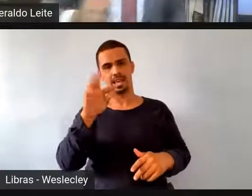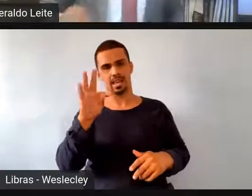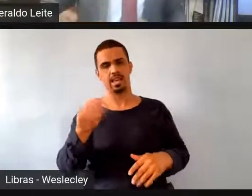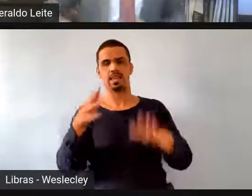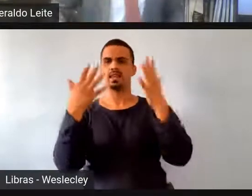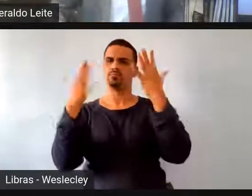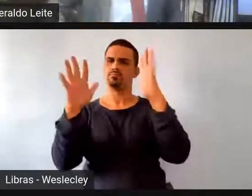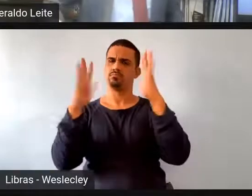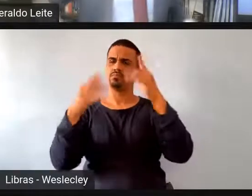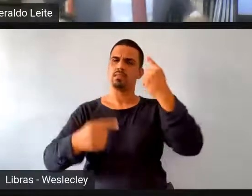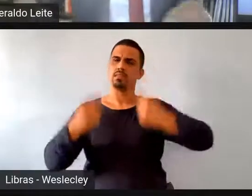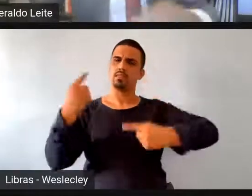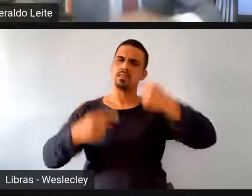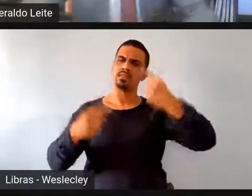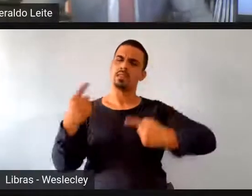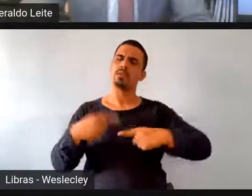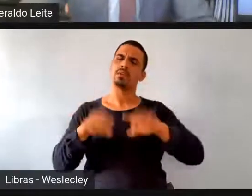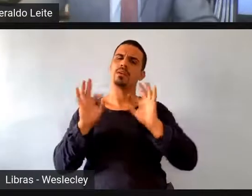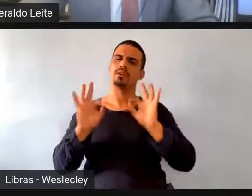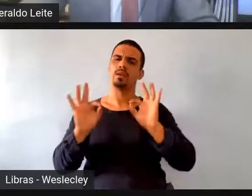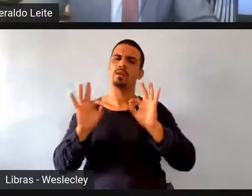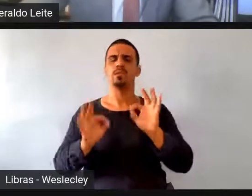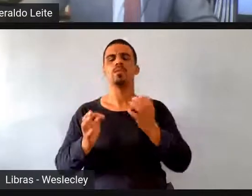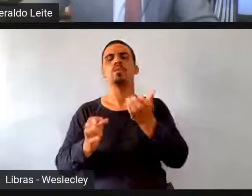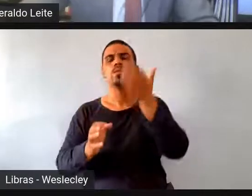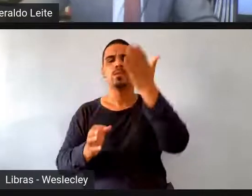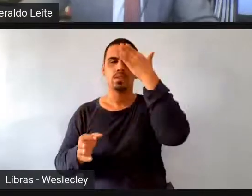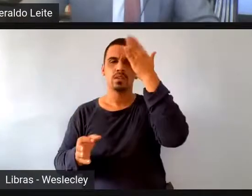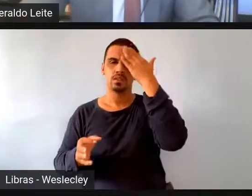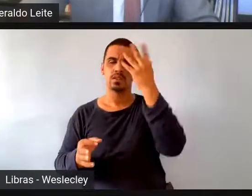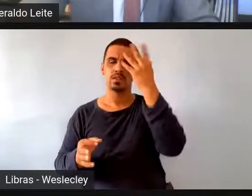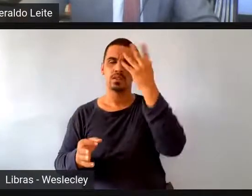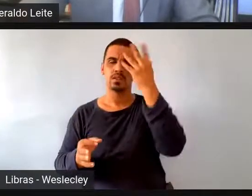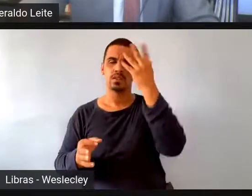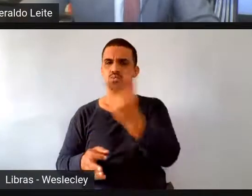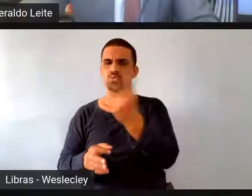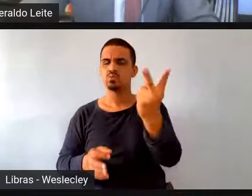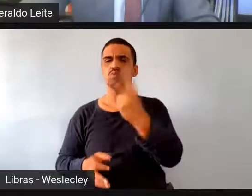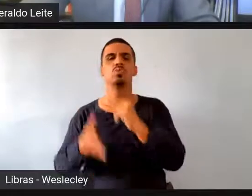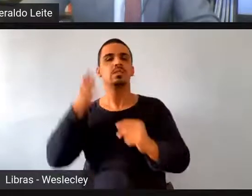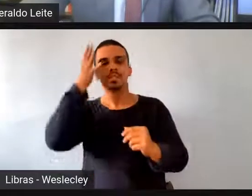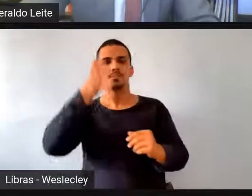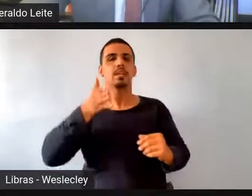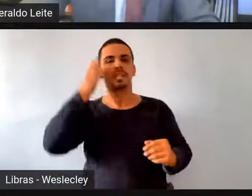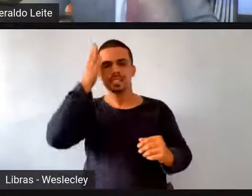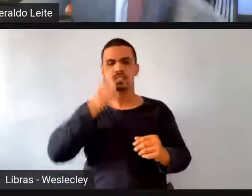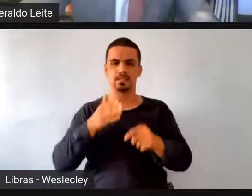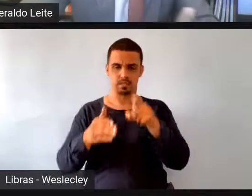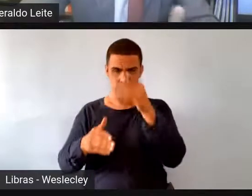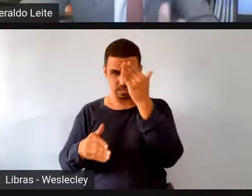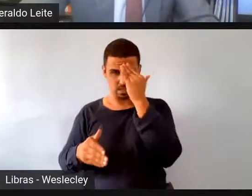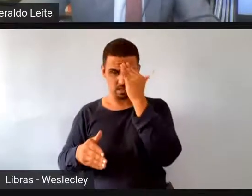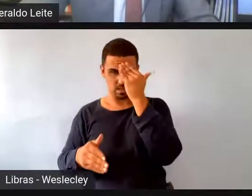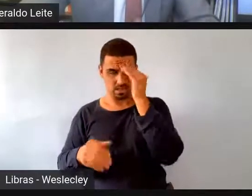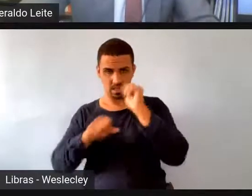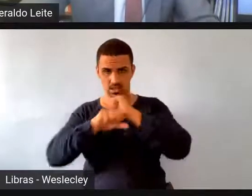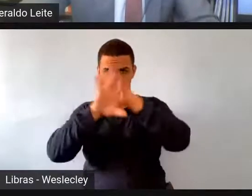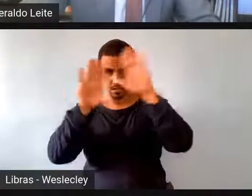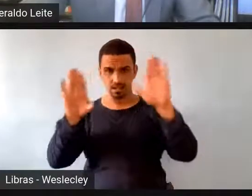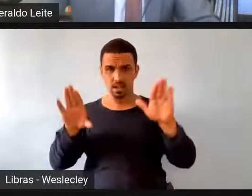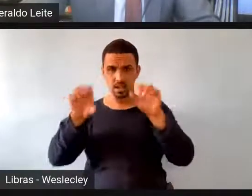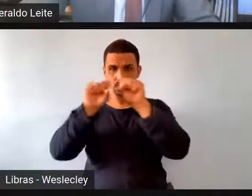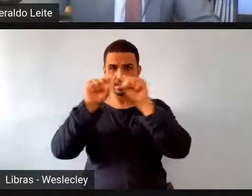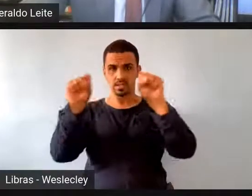está excelente, e ele gostaria de saber dos dois expositores se vocês entendem que um sistema de